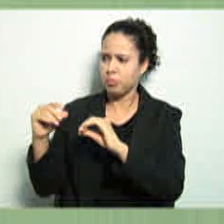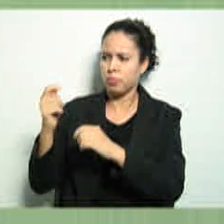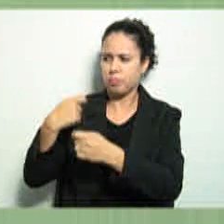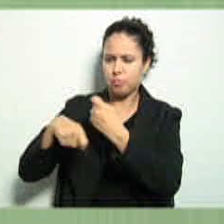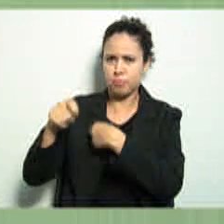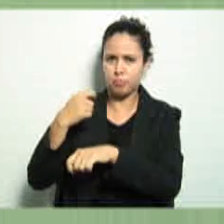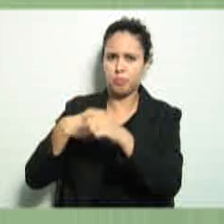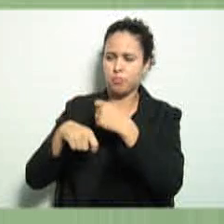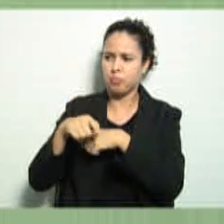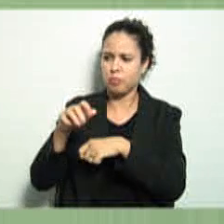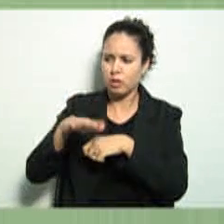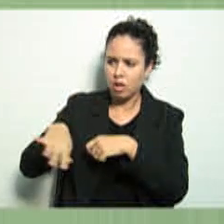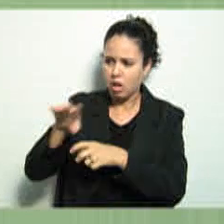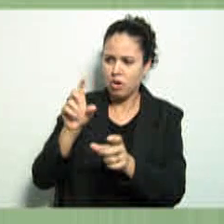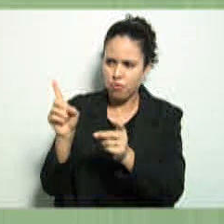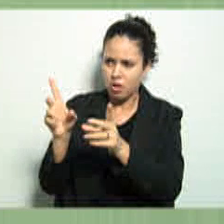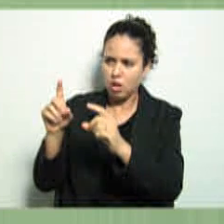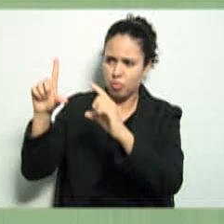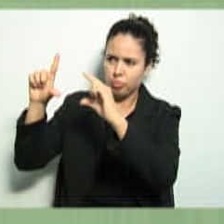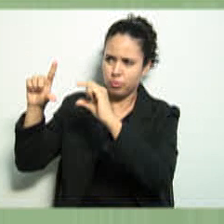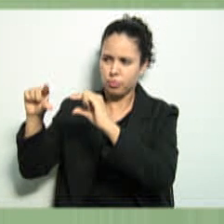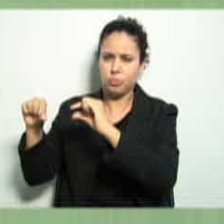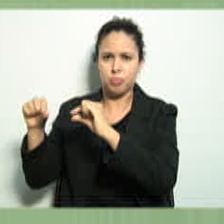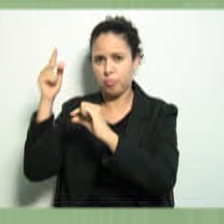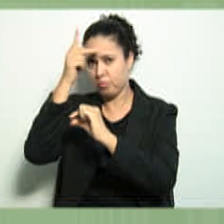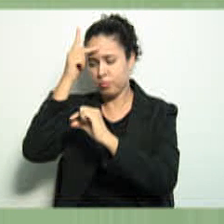condições de trabalho.